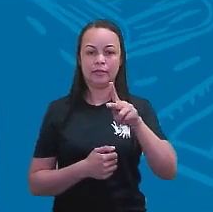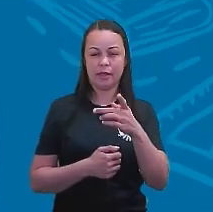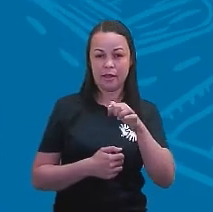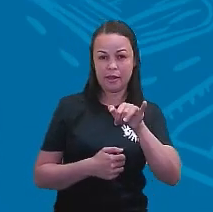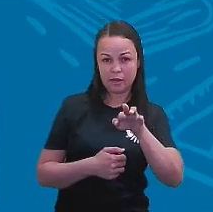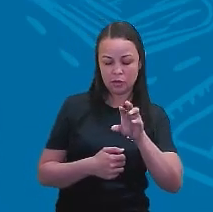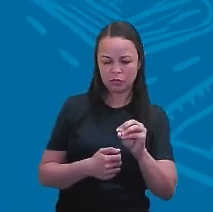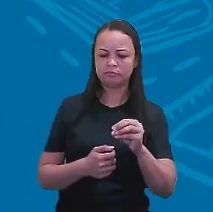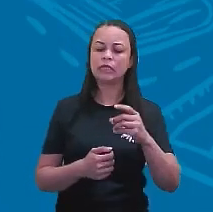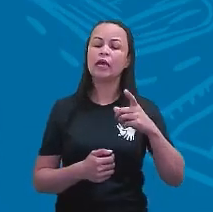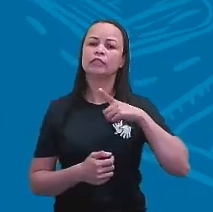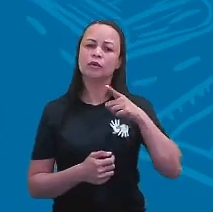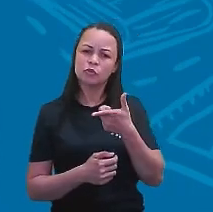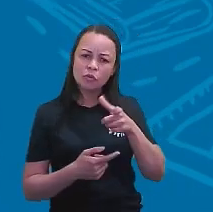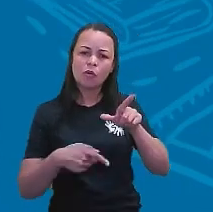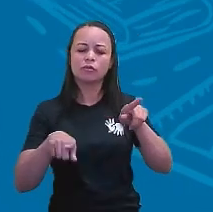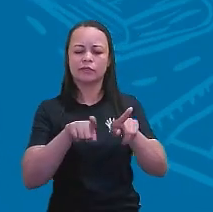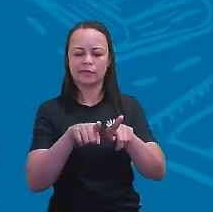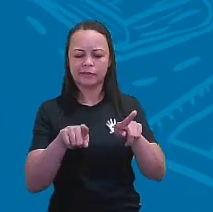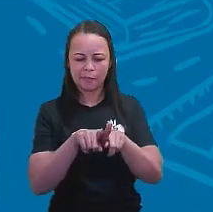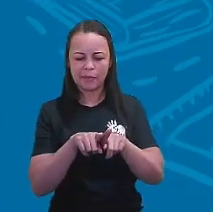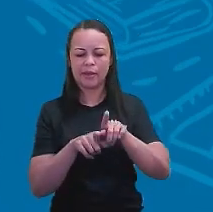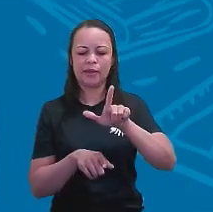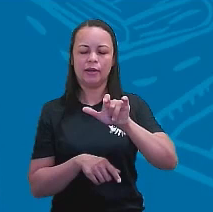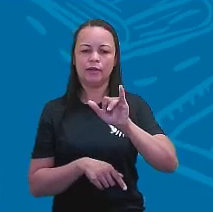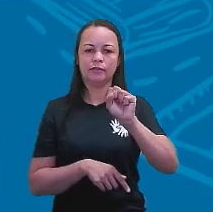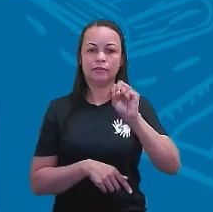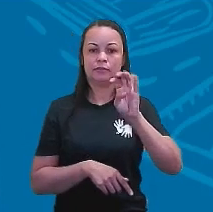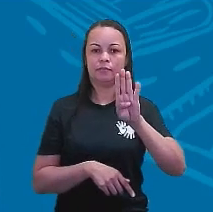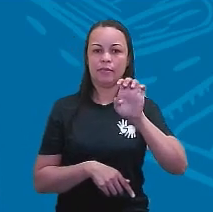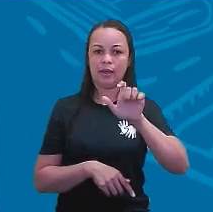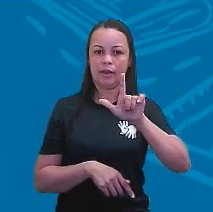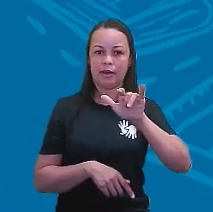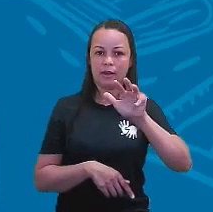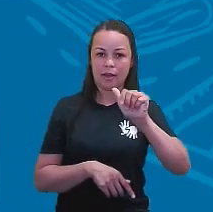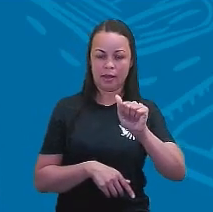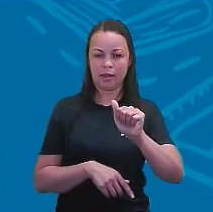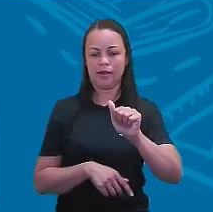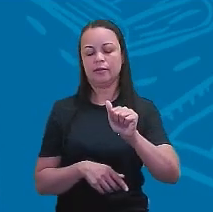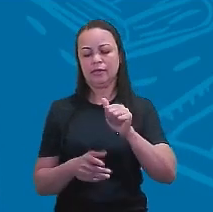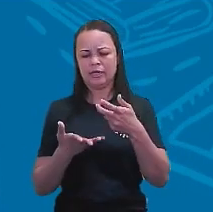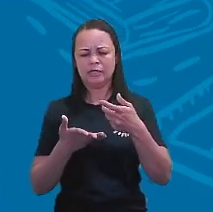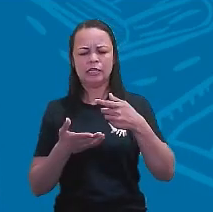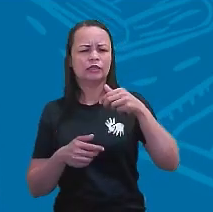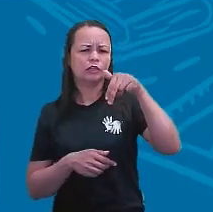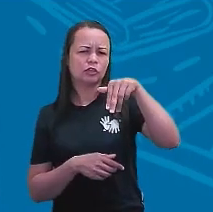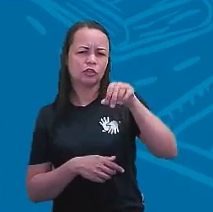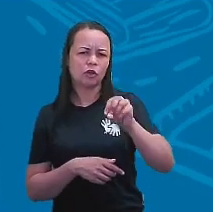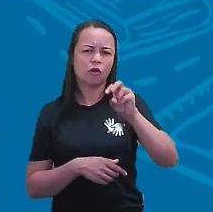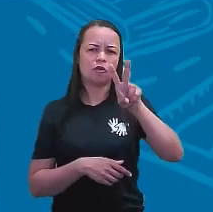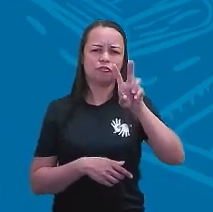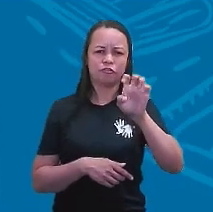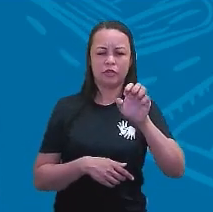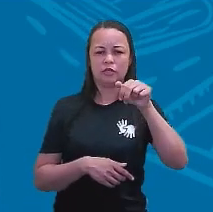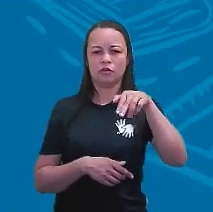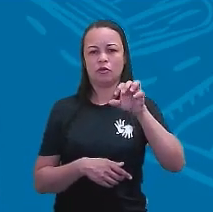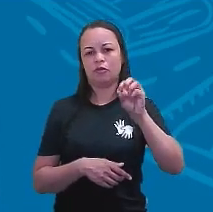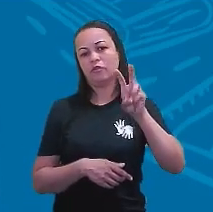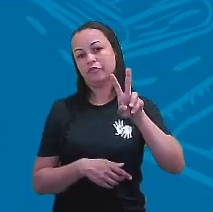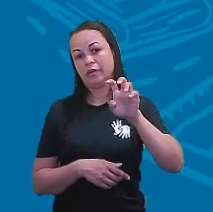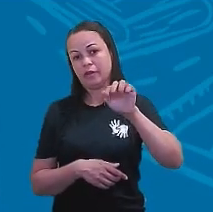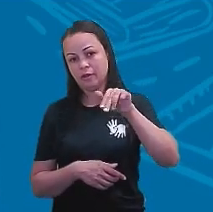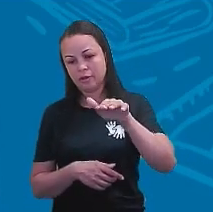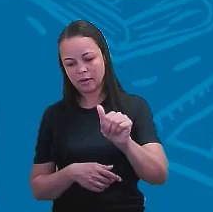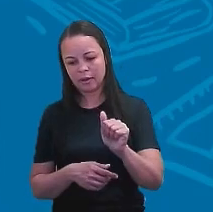outras, Lisbela e o Prisioneiro, muitíssimo conhecida, Nove Novena, tá? Temos